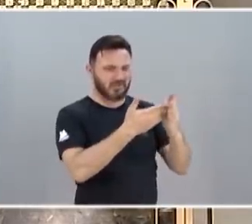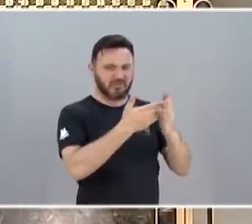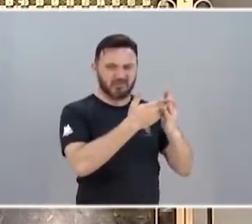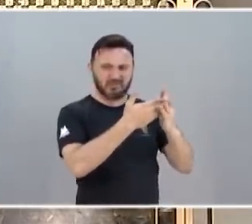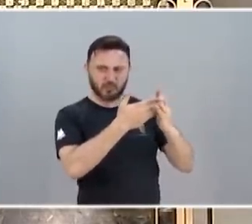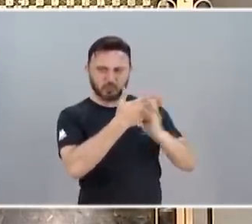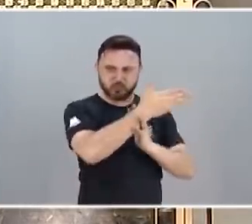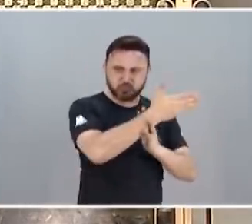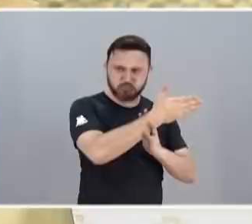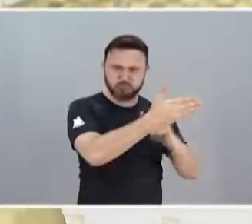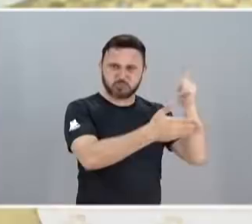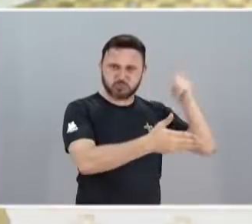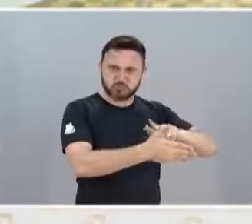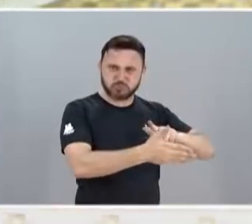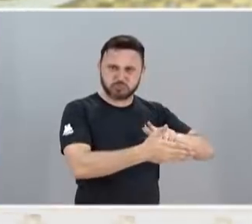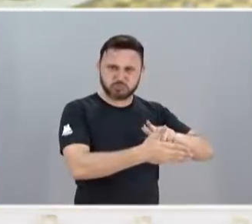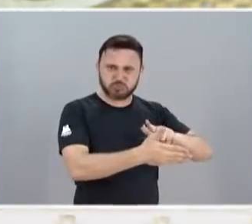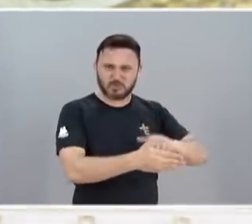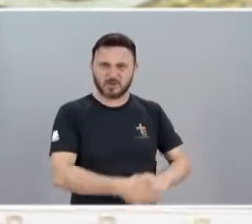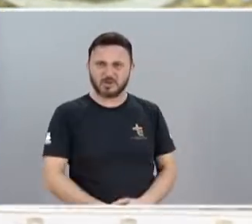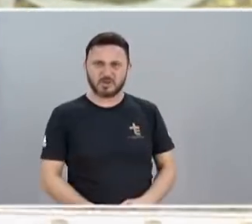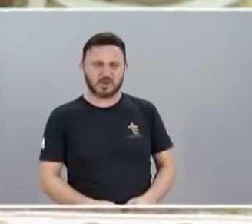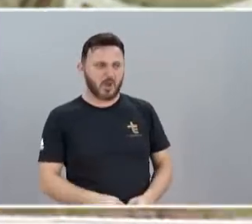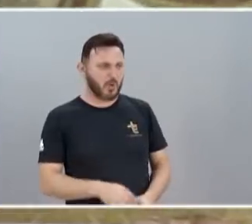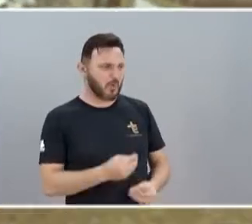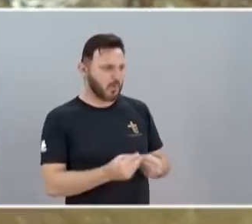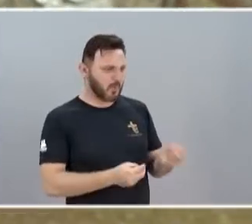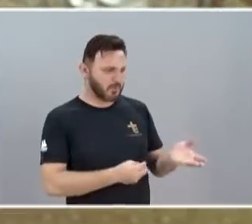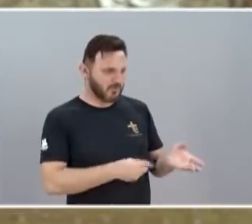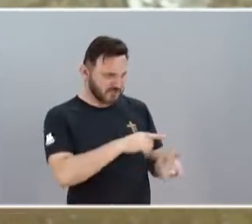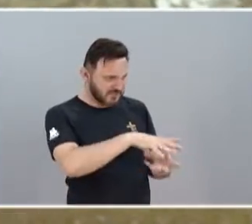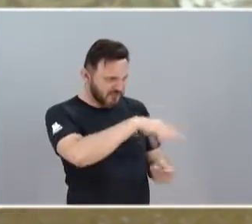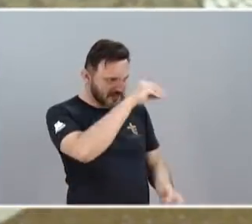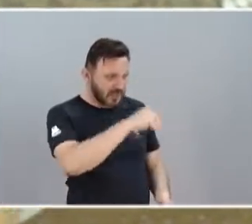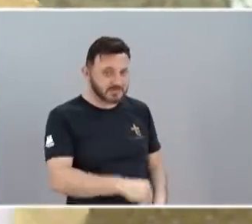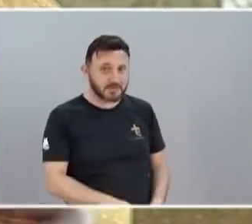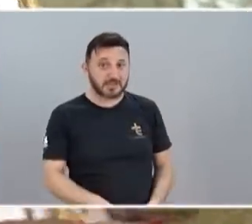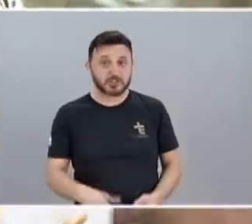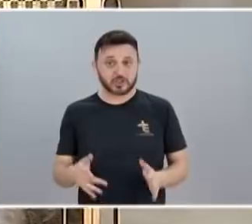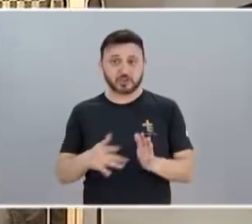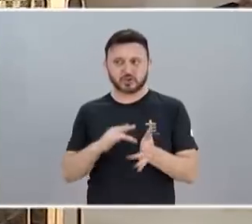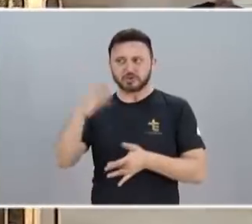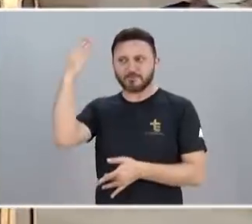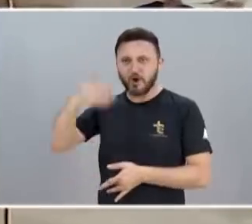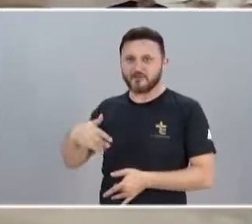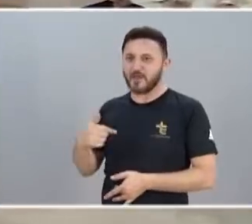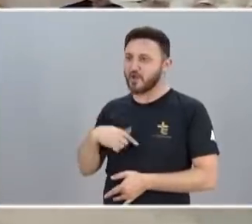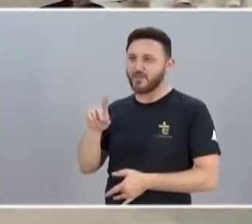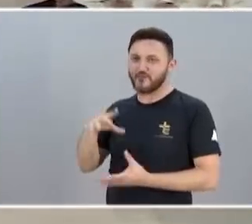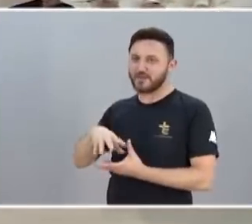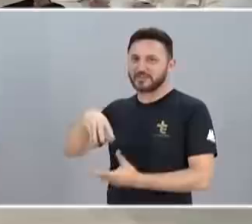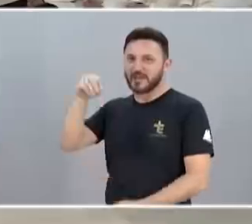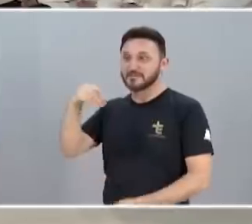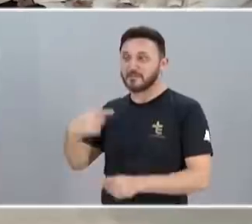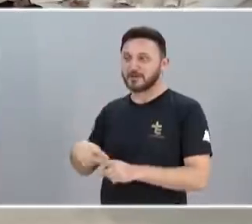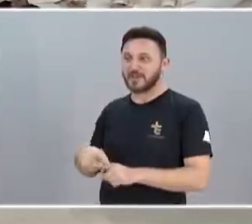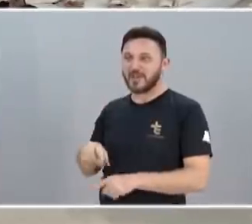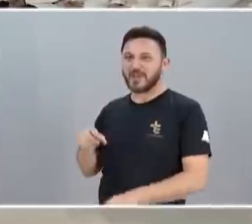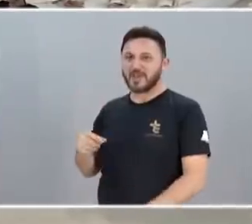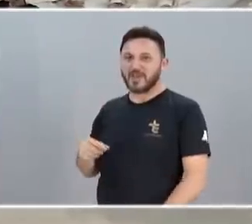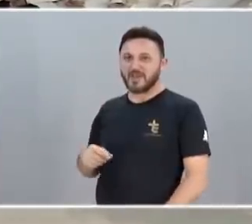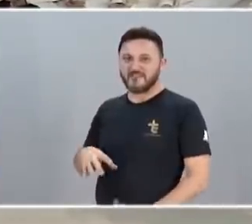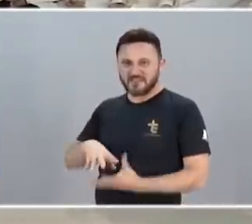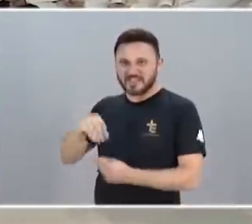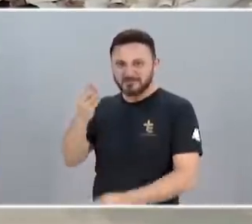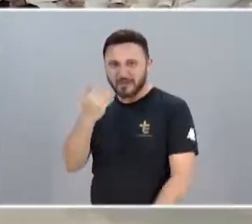Entendeu o problema? Não dá para minimizar. quando chega a ser escrito, é que o problema